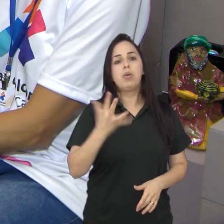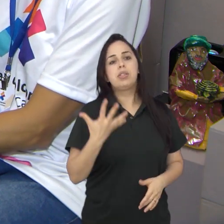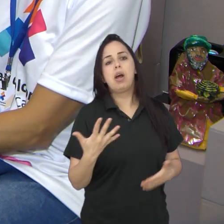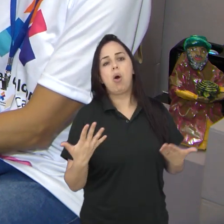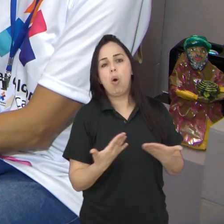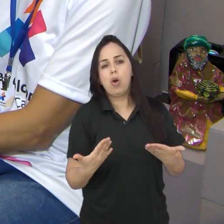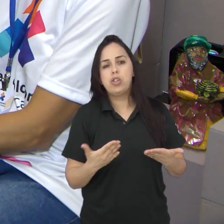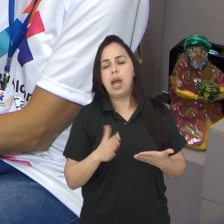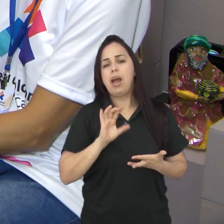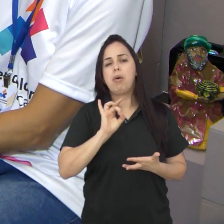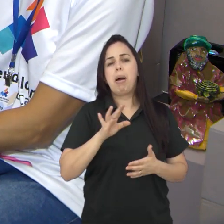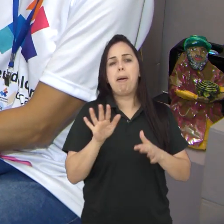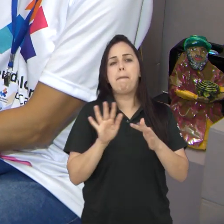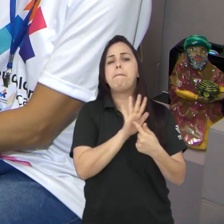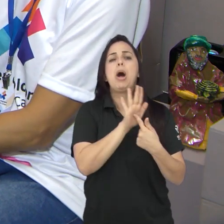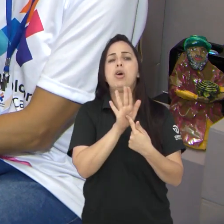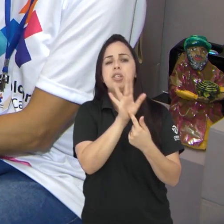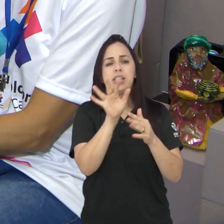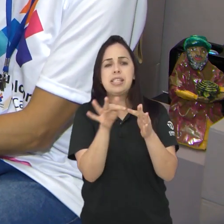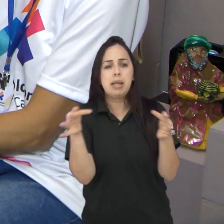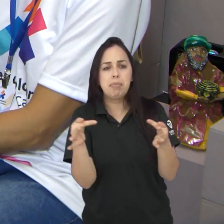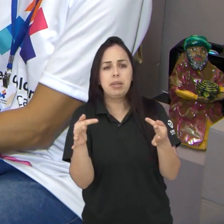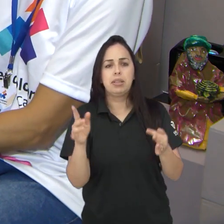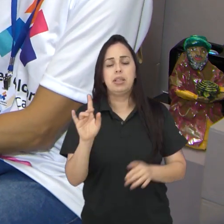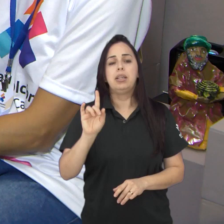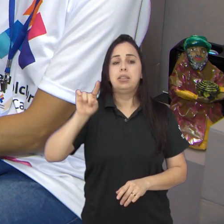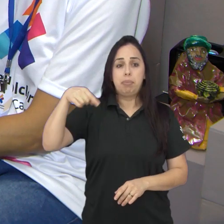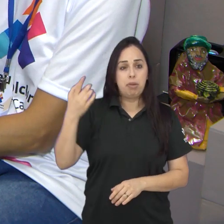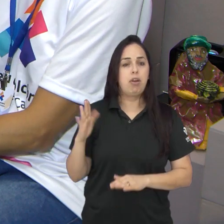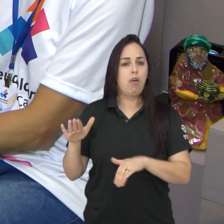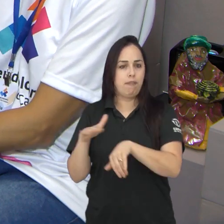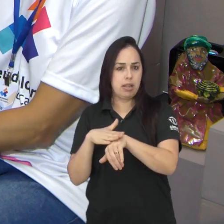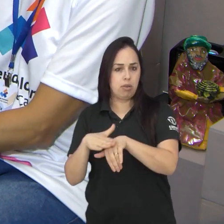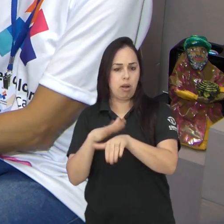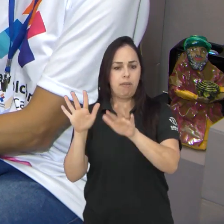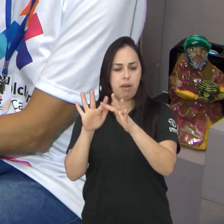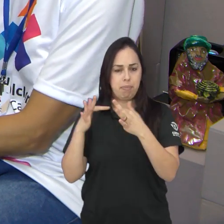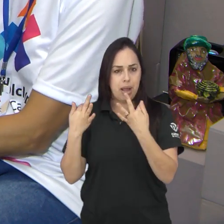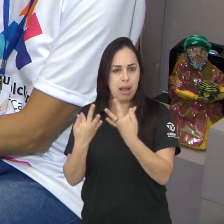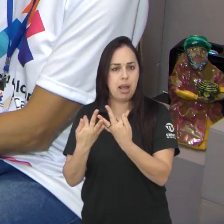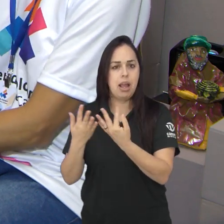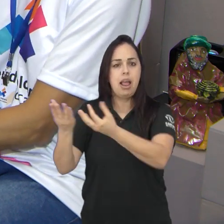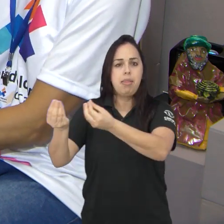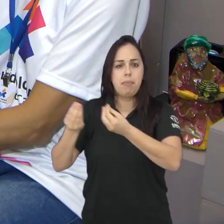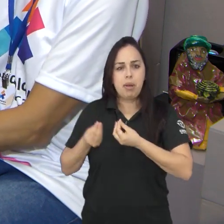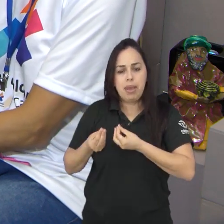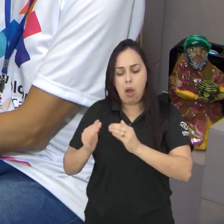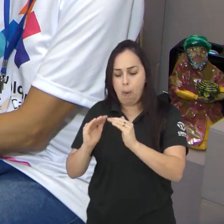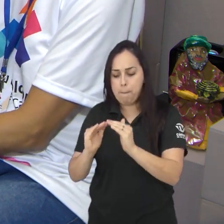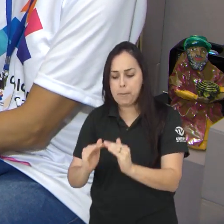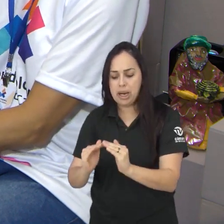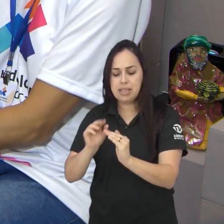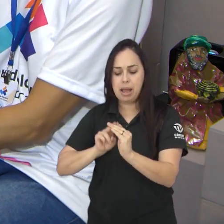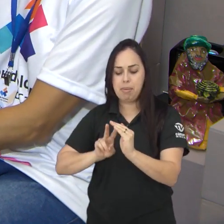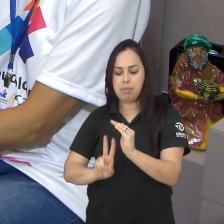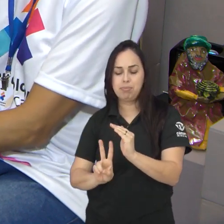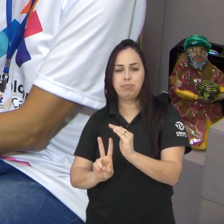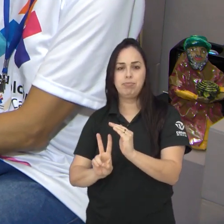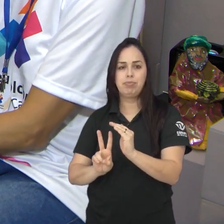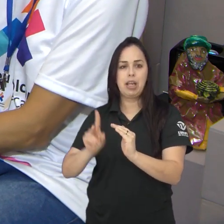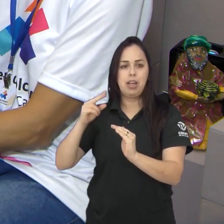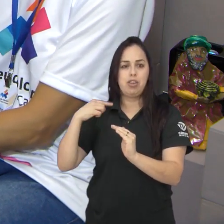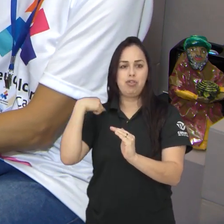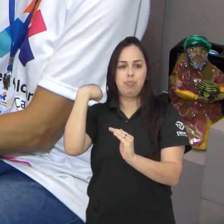hoje é uma representação dessa visita, né? Exato. A gente vai falar lá com a família que trouxe o presépio para cá e a folia de reis vai visitar,